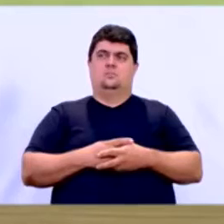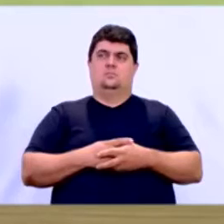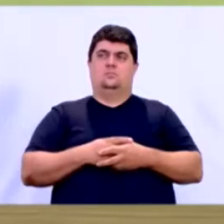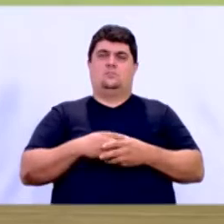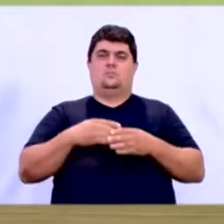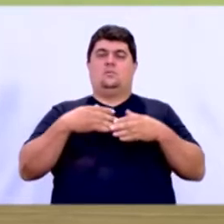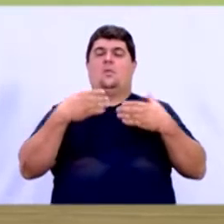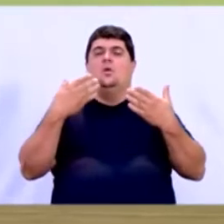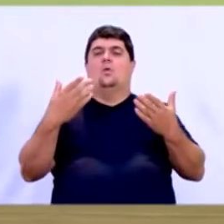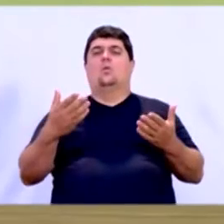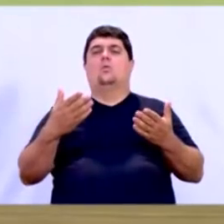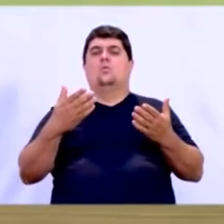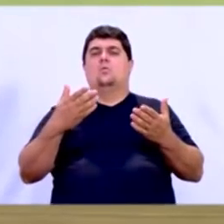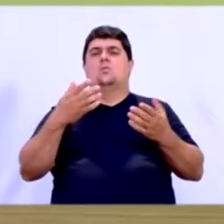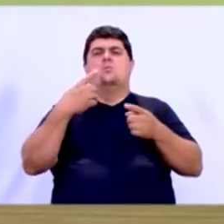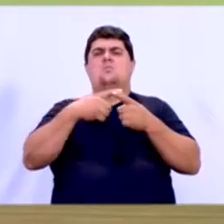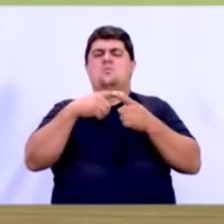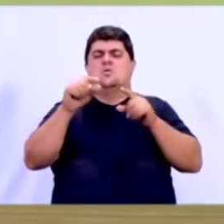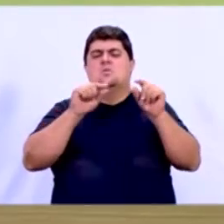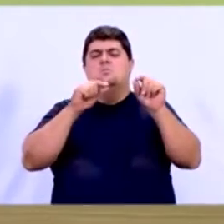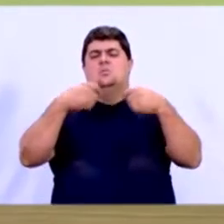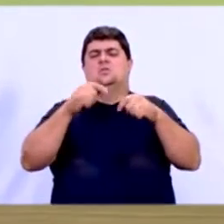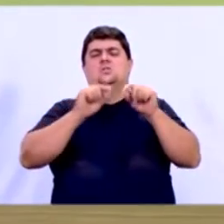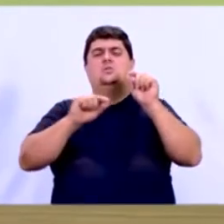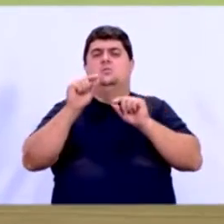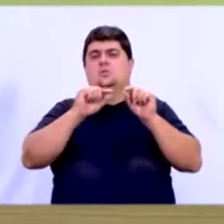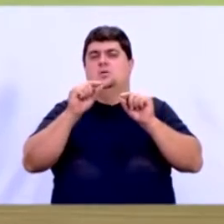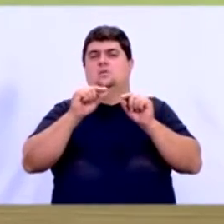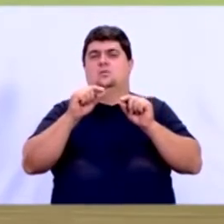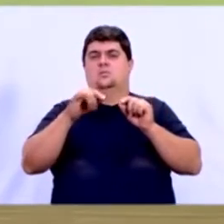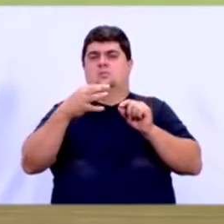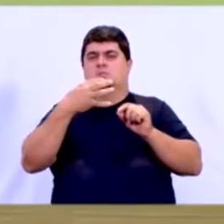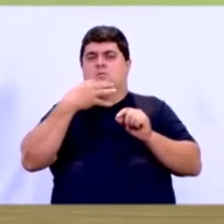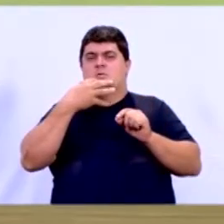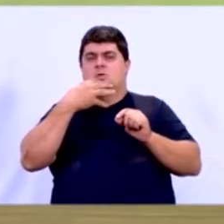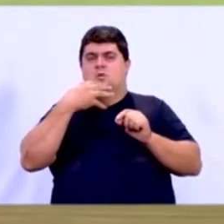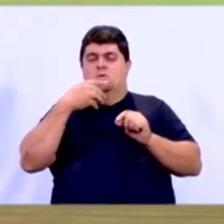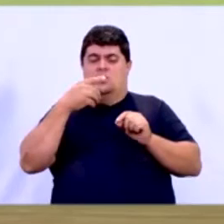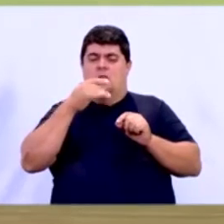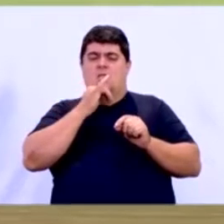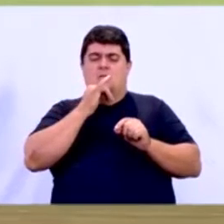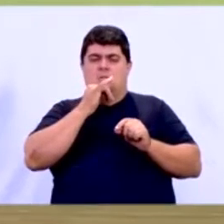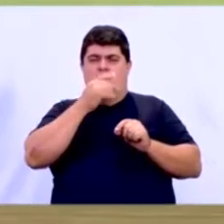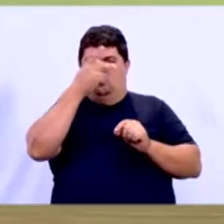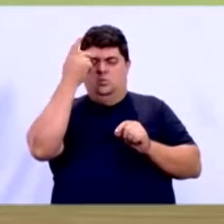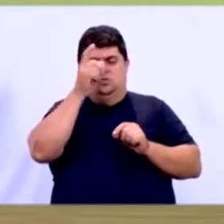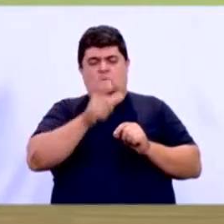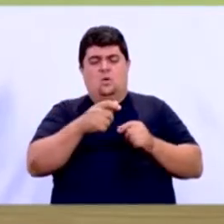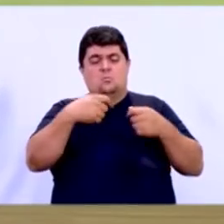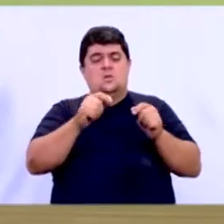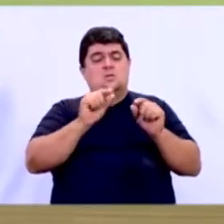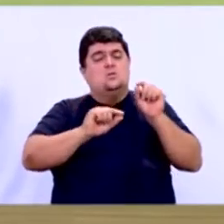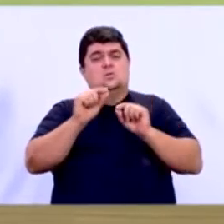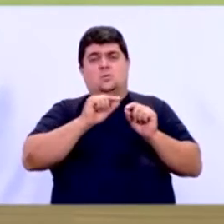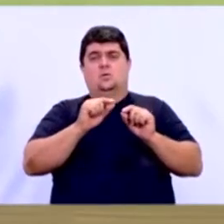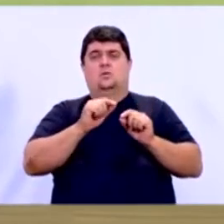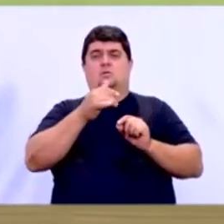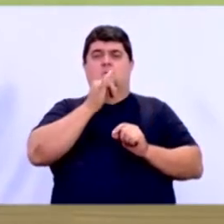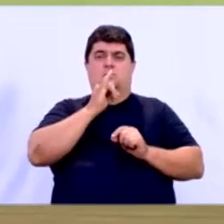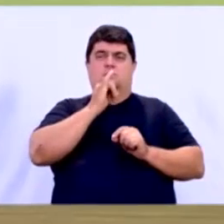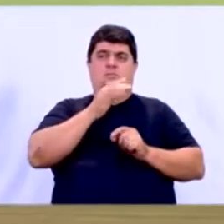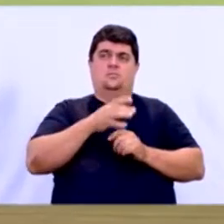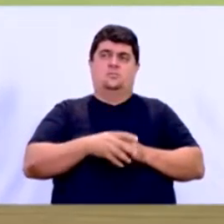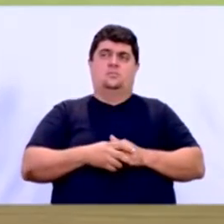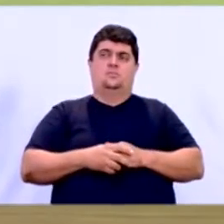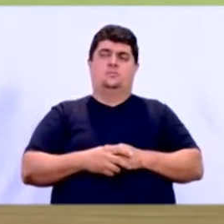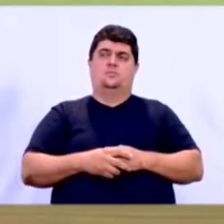as necessidades desses clientes. Então, além de conhecer o cliente, a gente precisa conhecer o que ele busca, o que ele quer. Vamos para alguns exemplos aqui